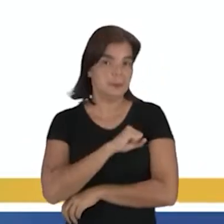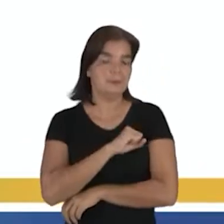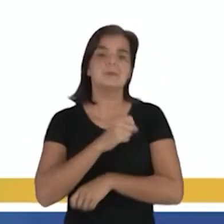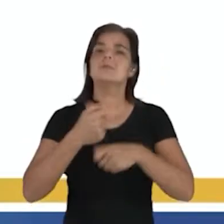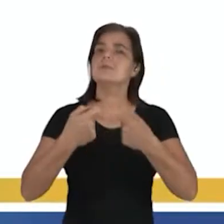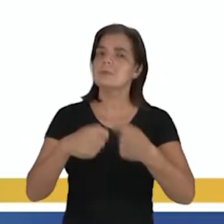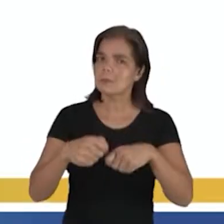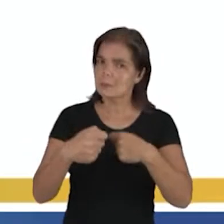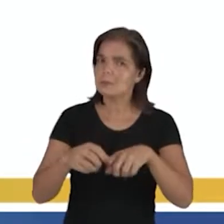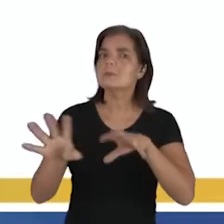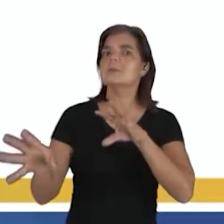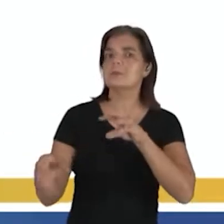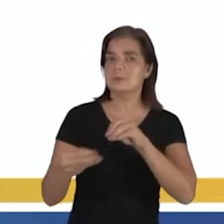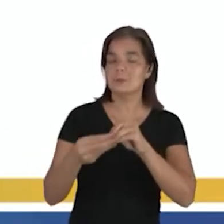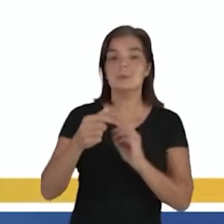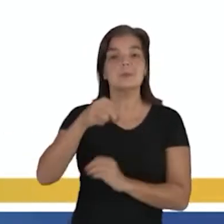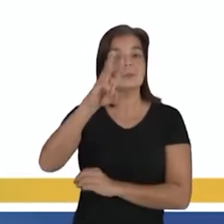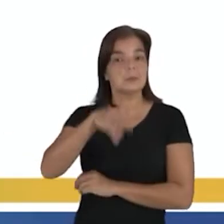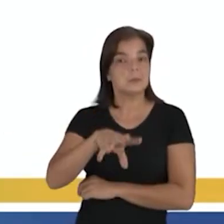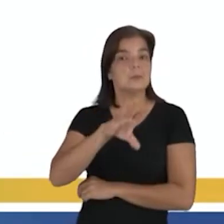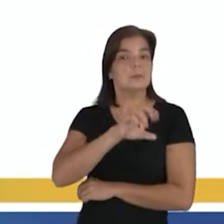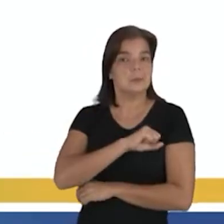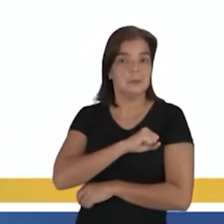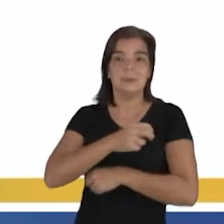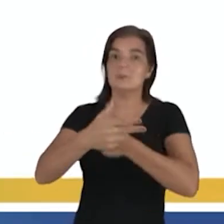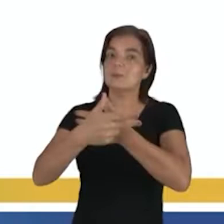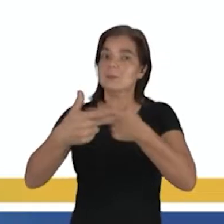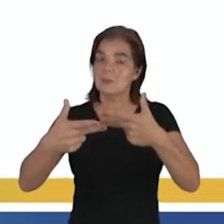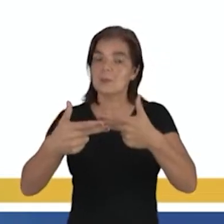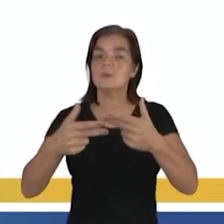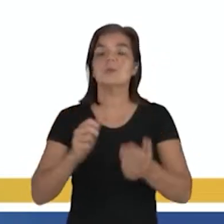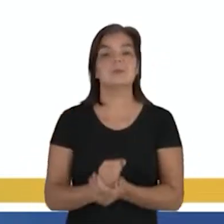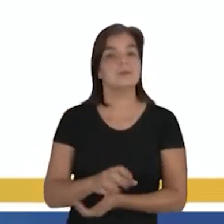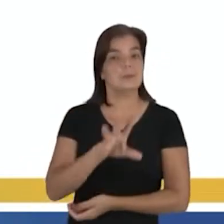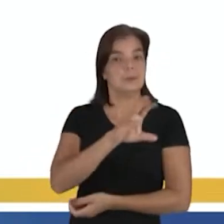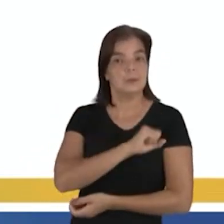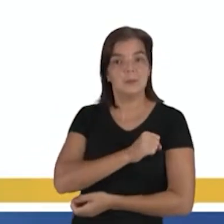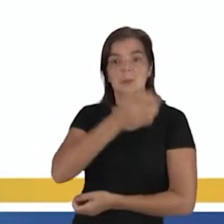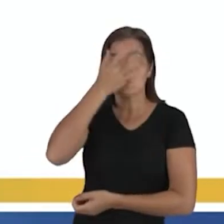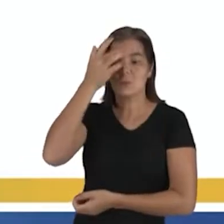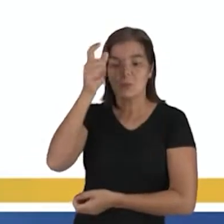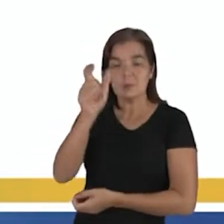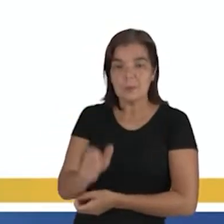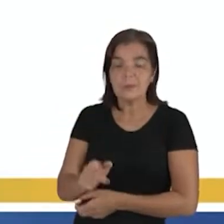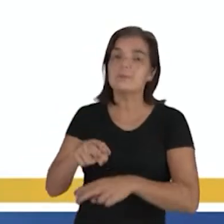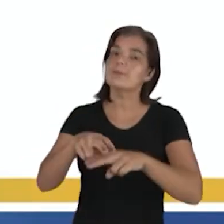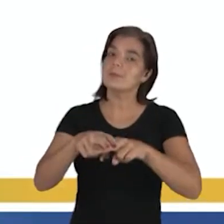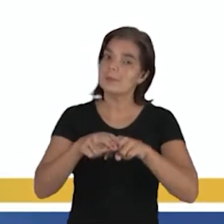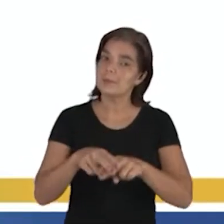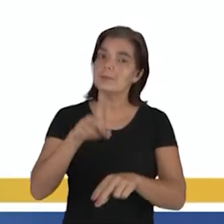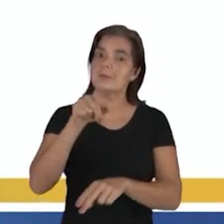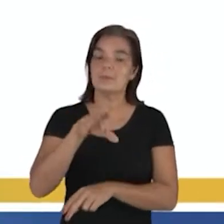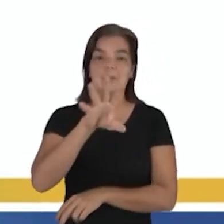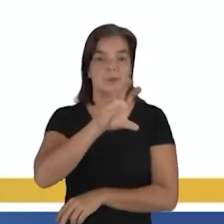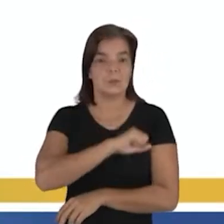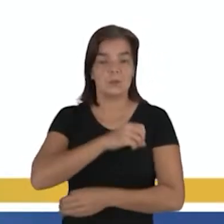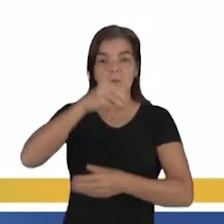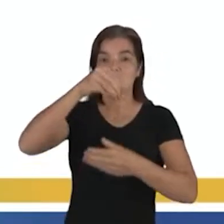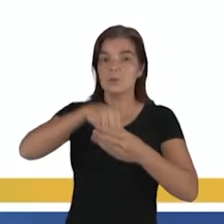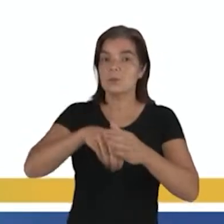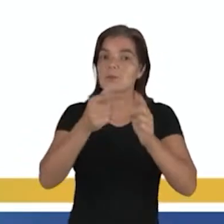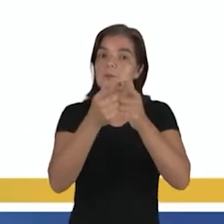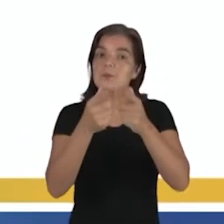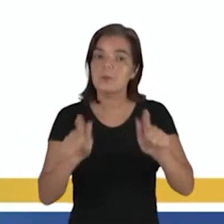ele necessita de um complemento. Quem ama, ama algo. Quem ama, ama alguém. Por isso que amar, dentro da